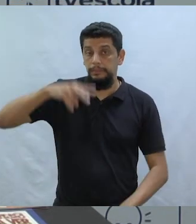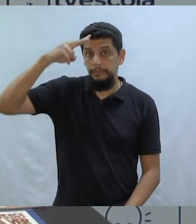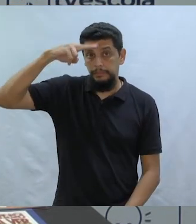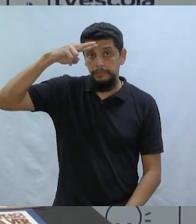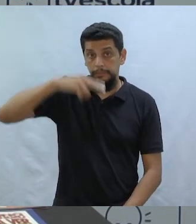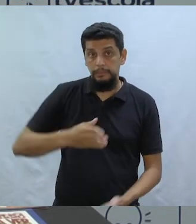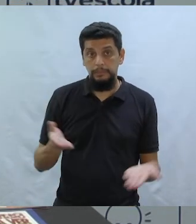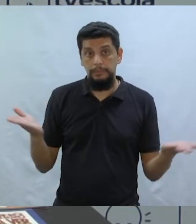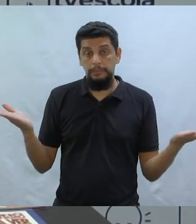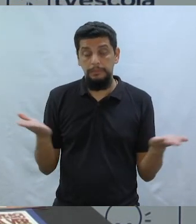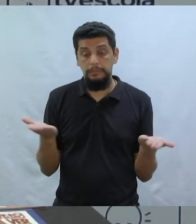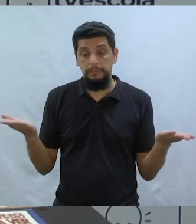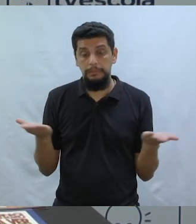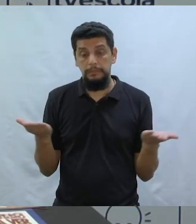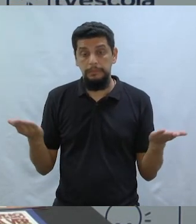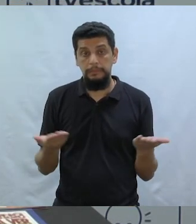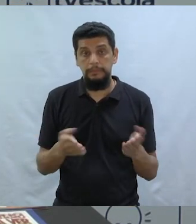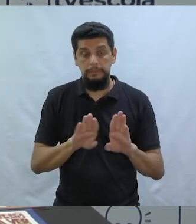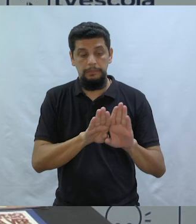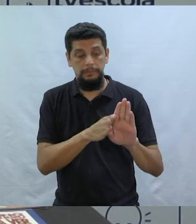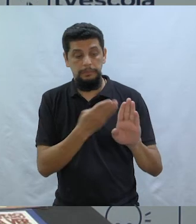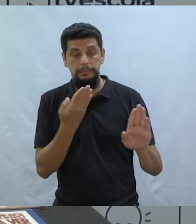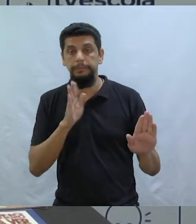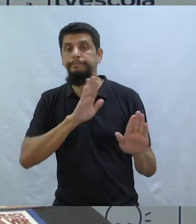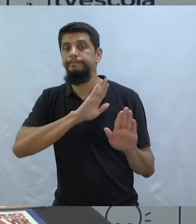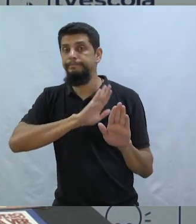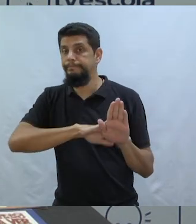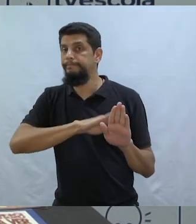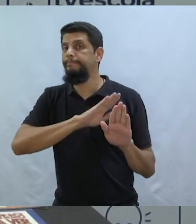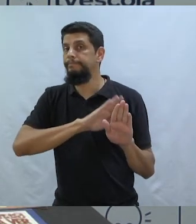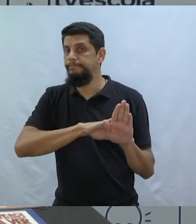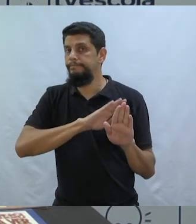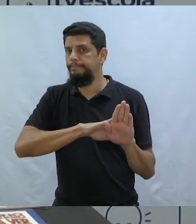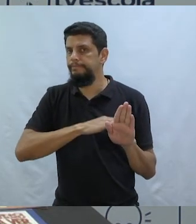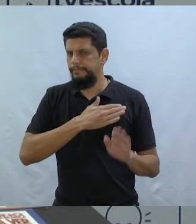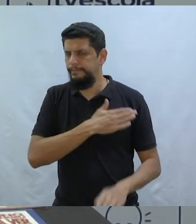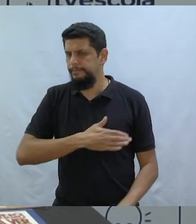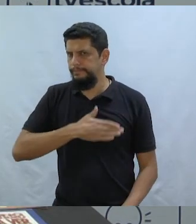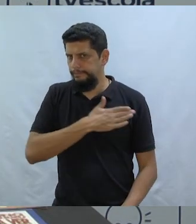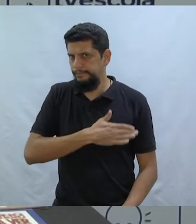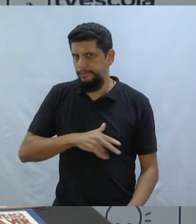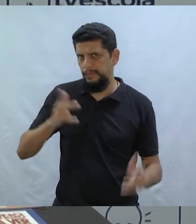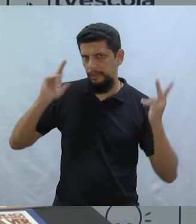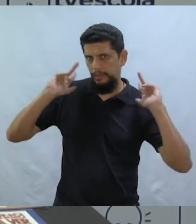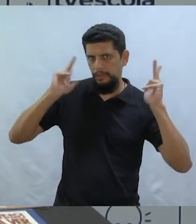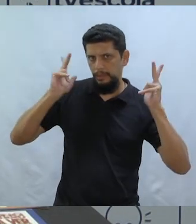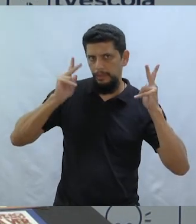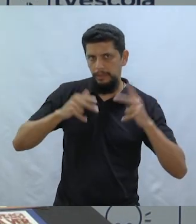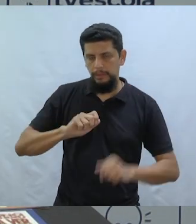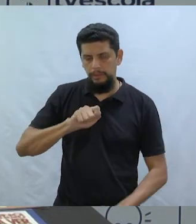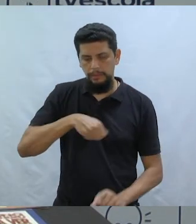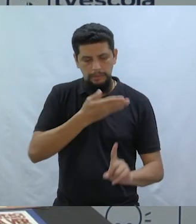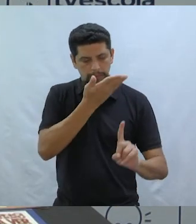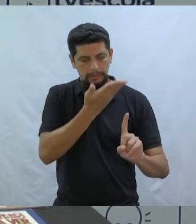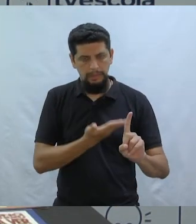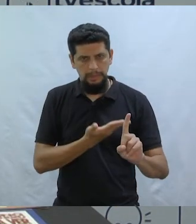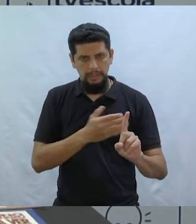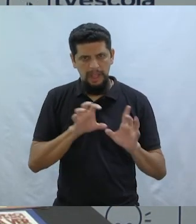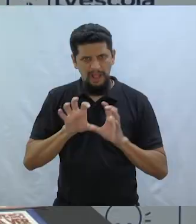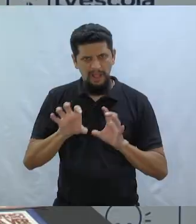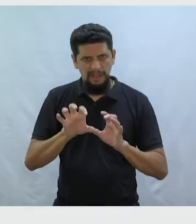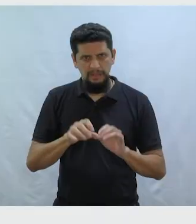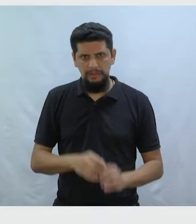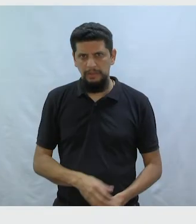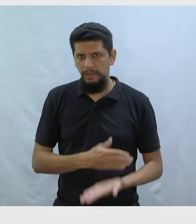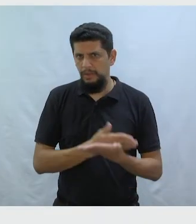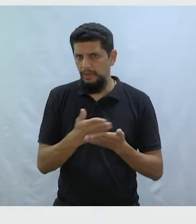de hoje atrás da porta gostaram da Aventura do Pedrinho foi assim que lá